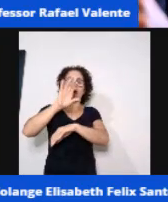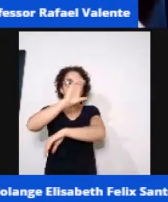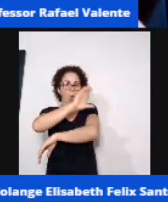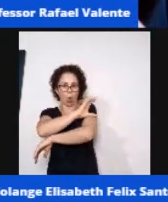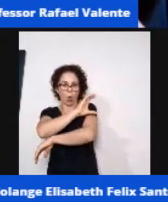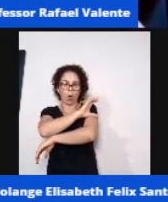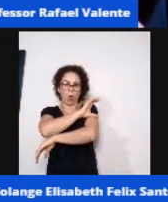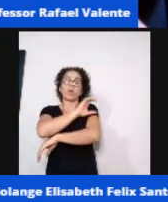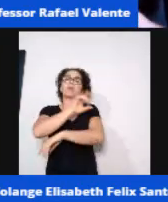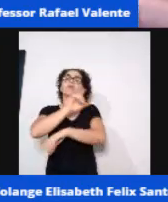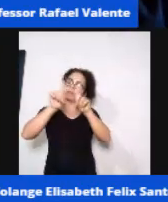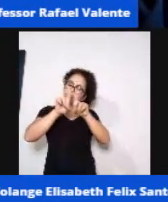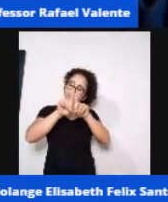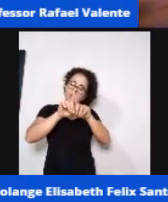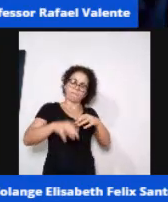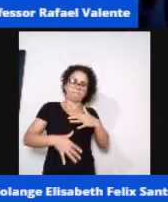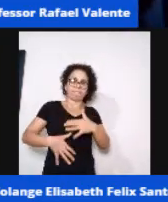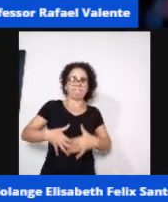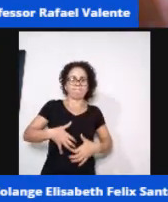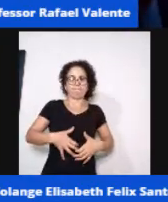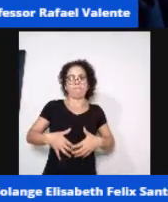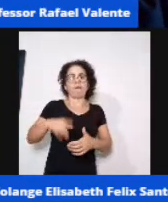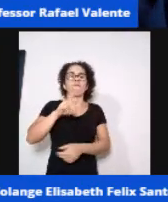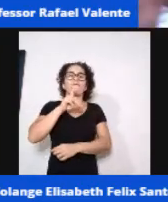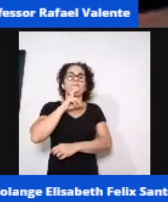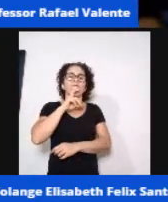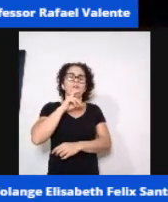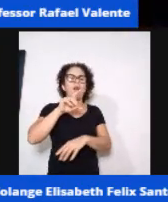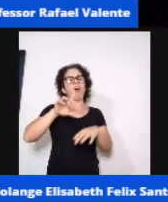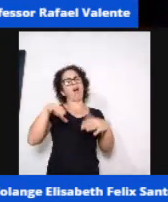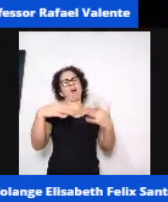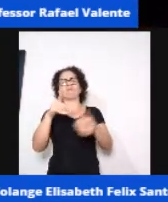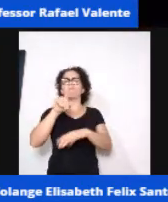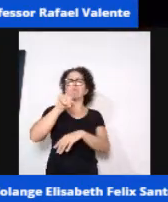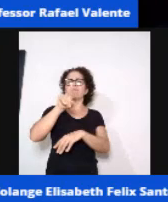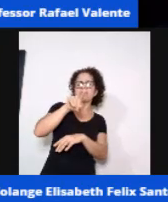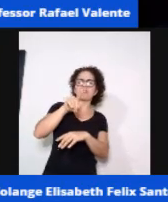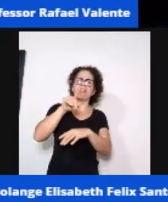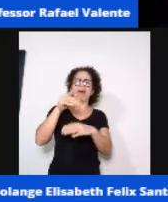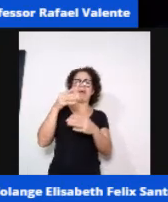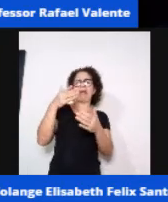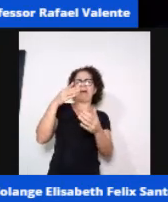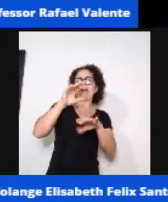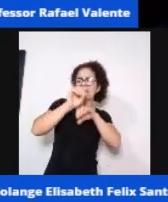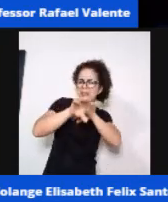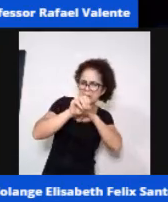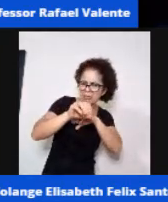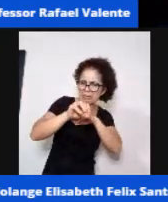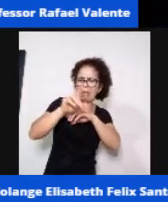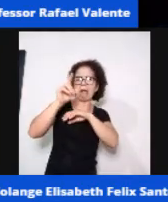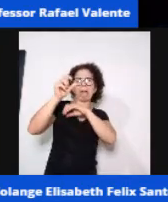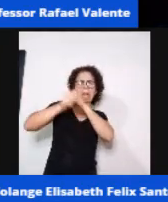dá muito frio na barriga. Ah, mas você dá aula há tantos anos, Rafa. Eu tô na docência, pessoal, desde